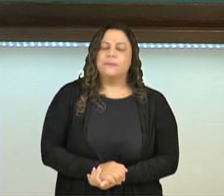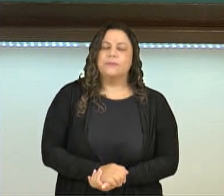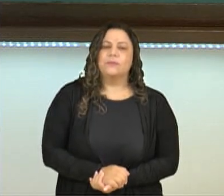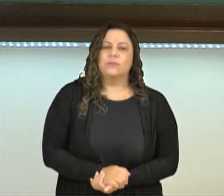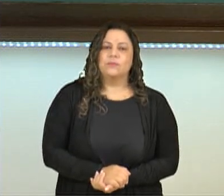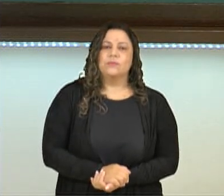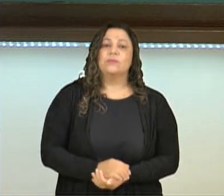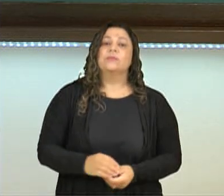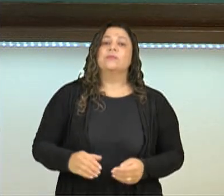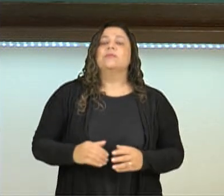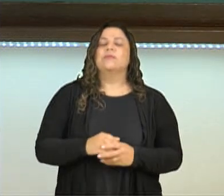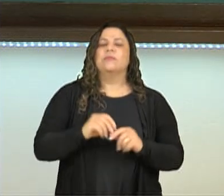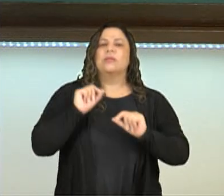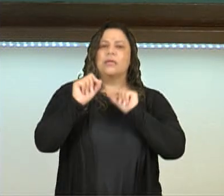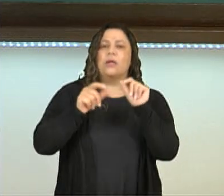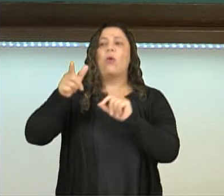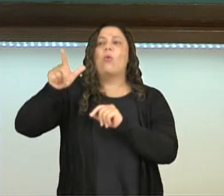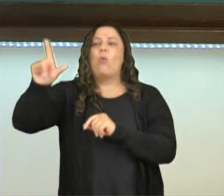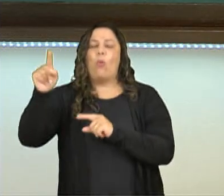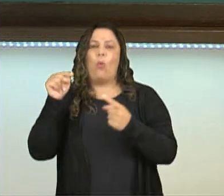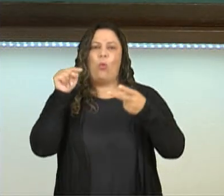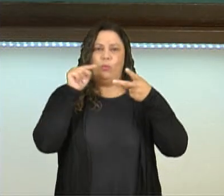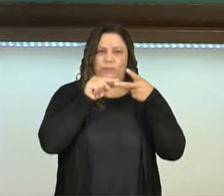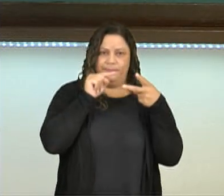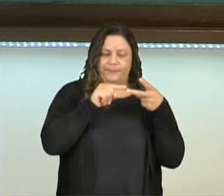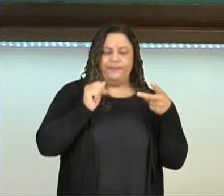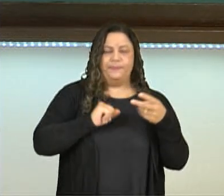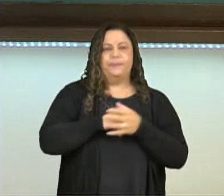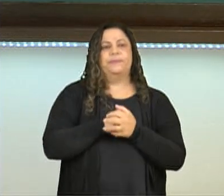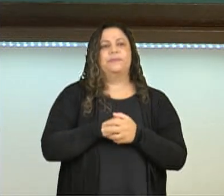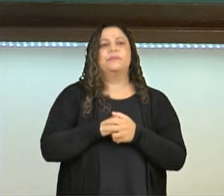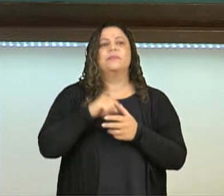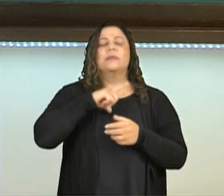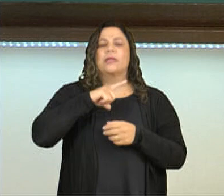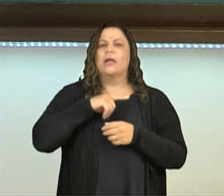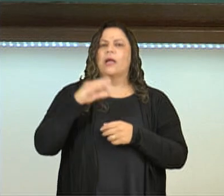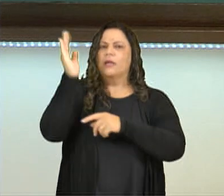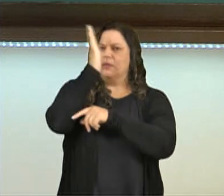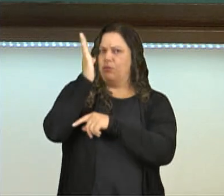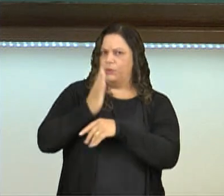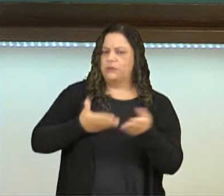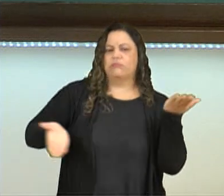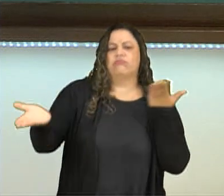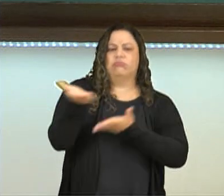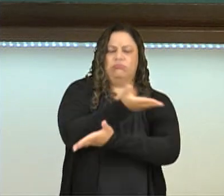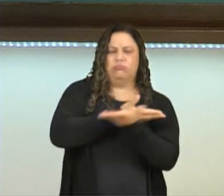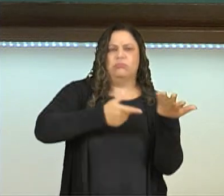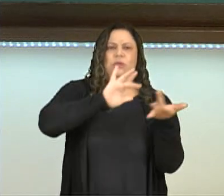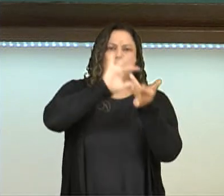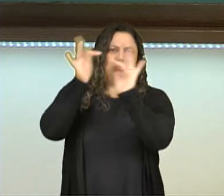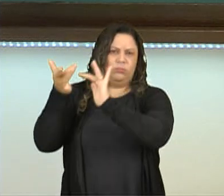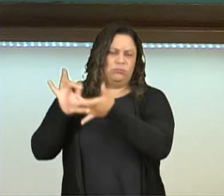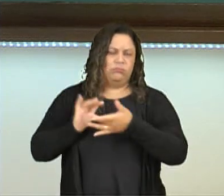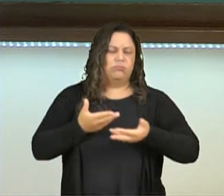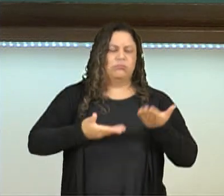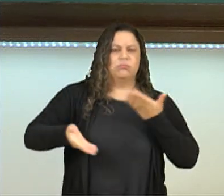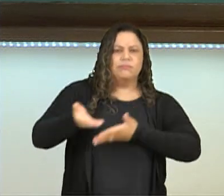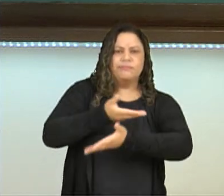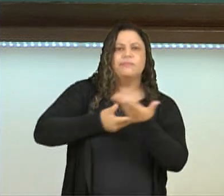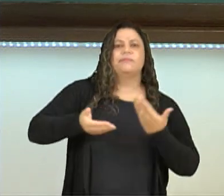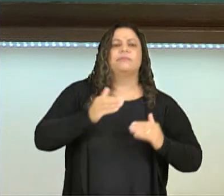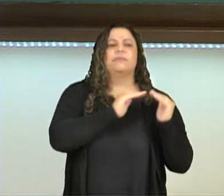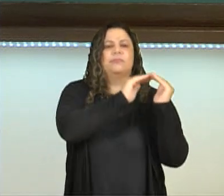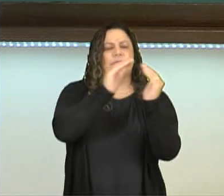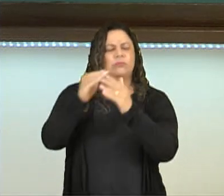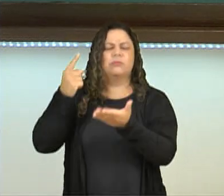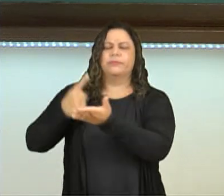um paralelo com o nosso outro ponto. Temos o Brasil se relacionando com os vizinhos através do Mercosul,